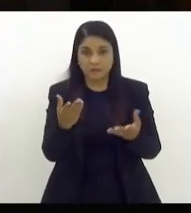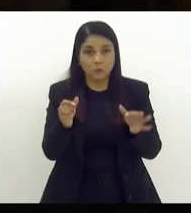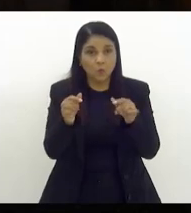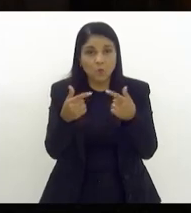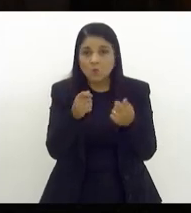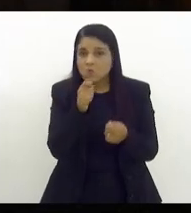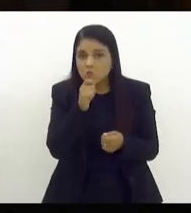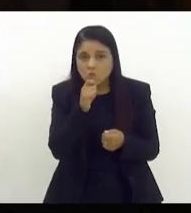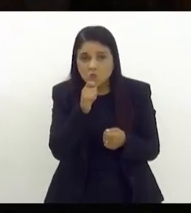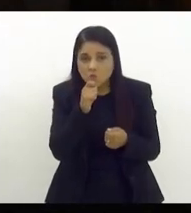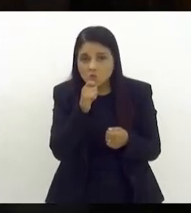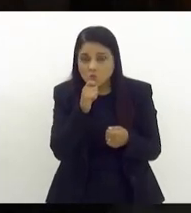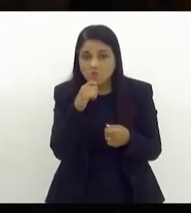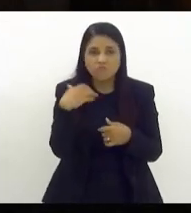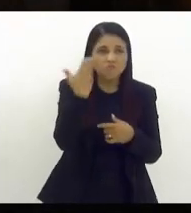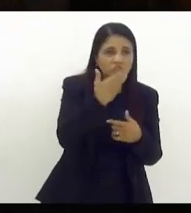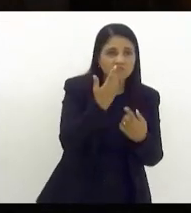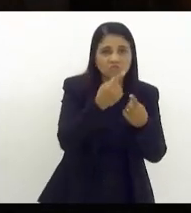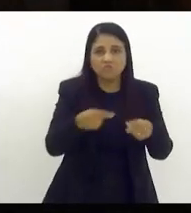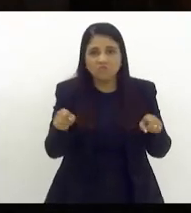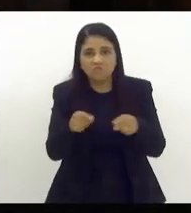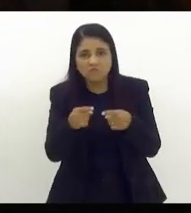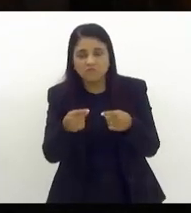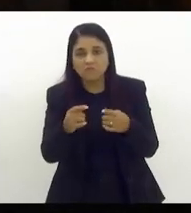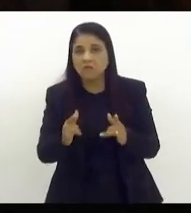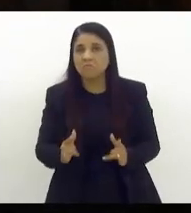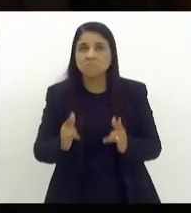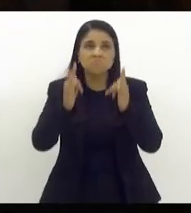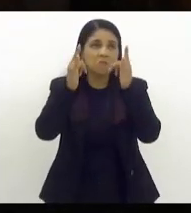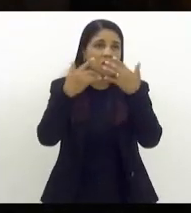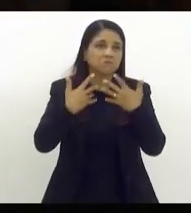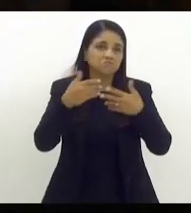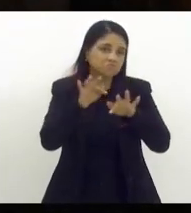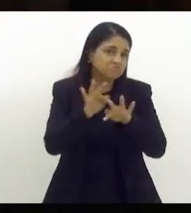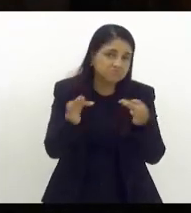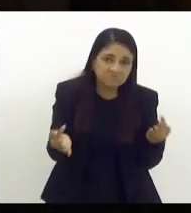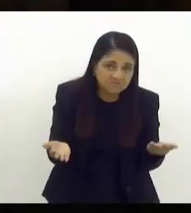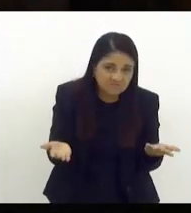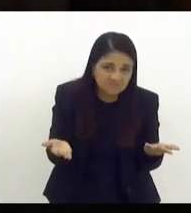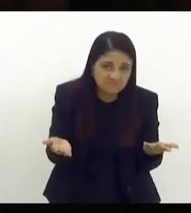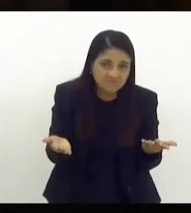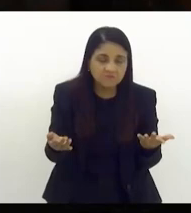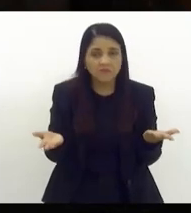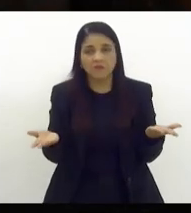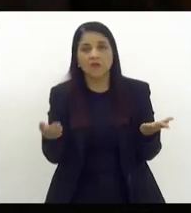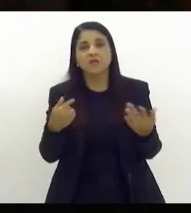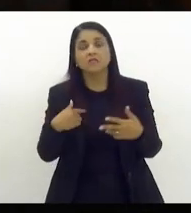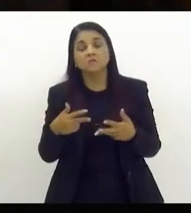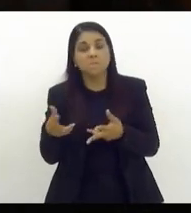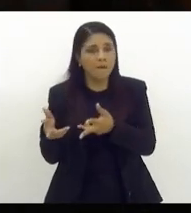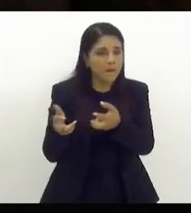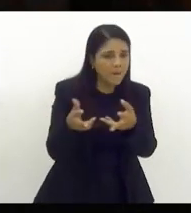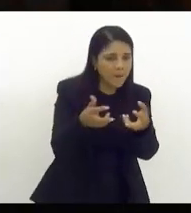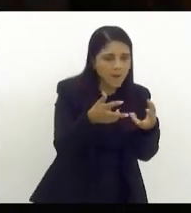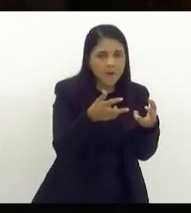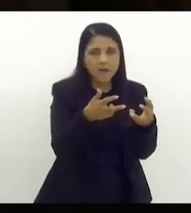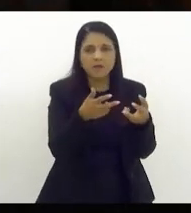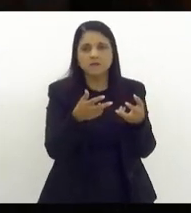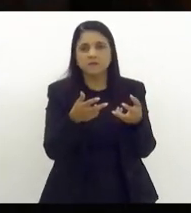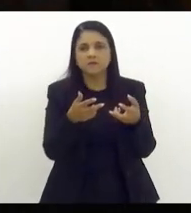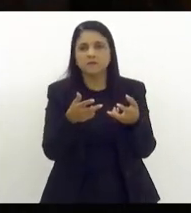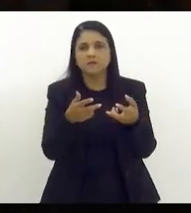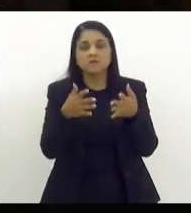artístico, é um prédio de grande relevância. E o que a gente vê sucessivamente